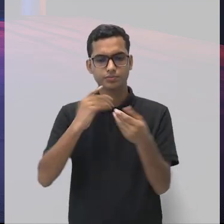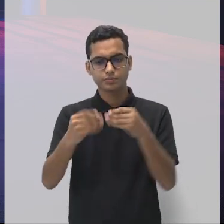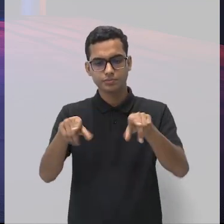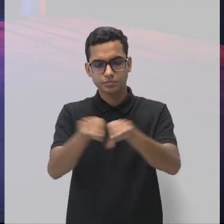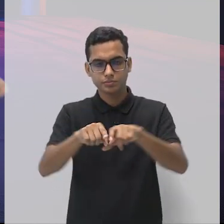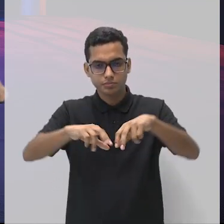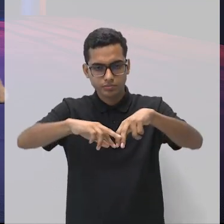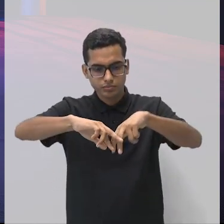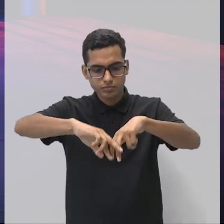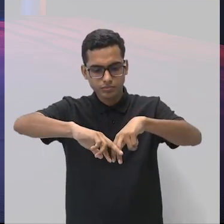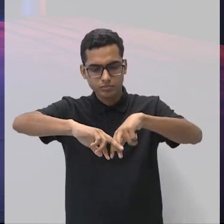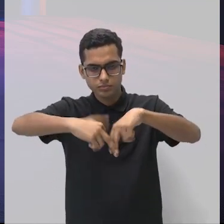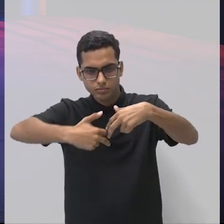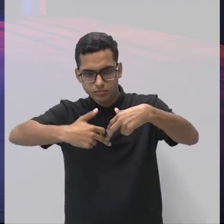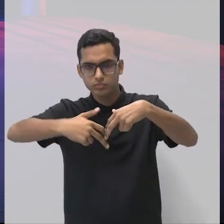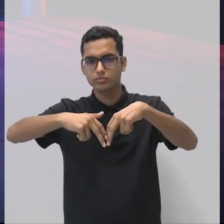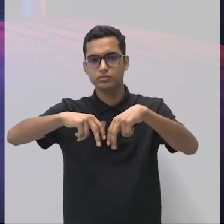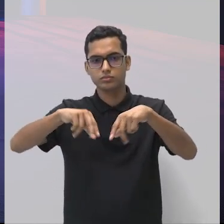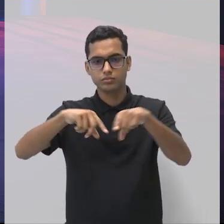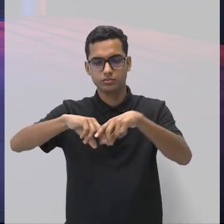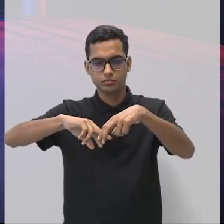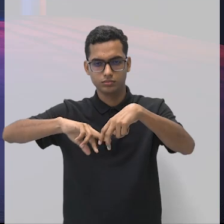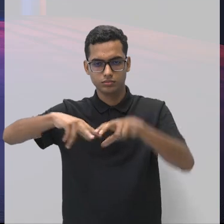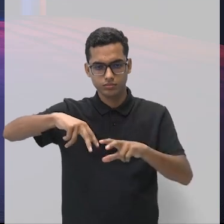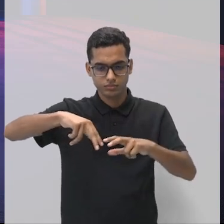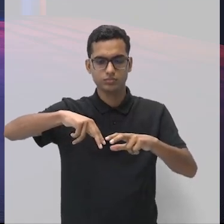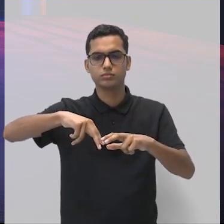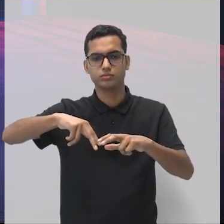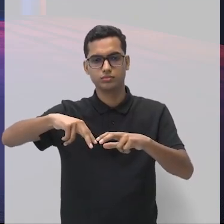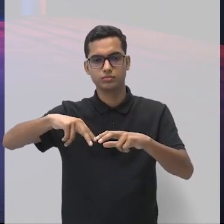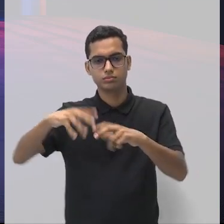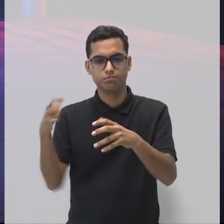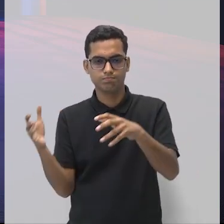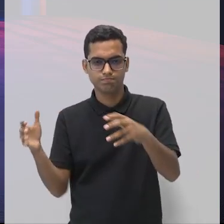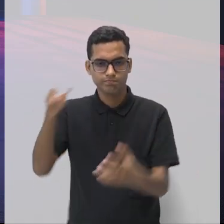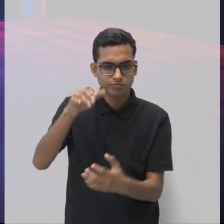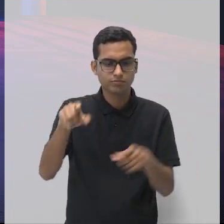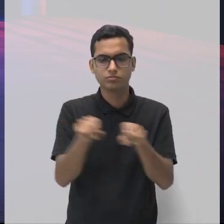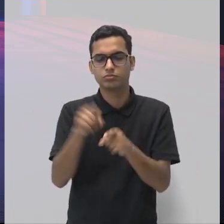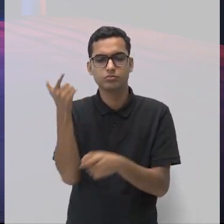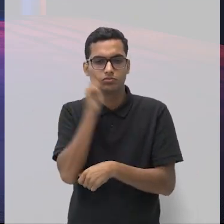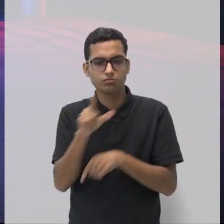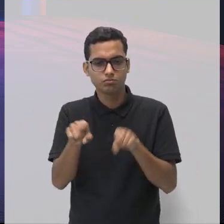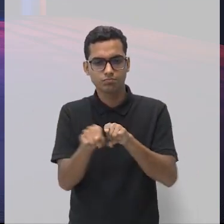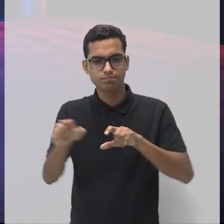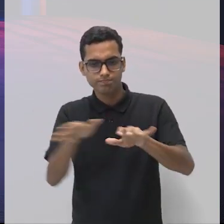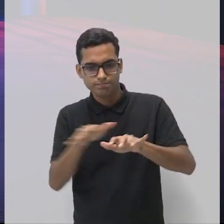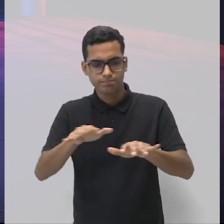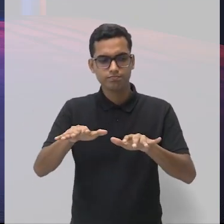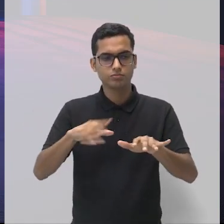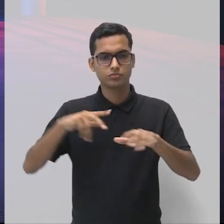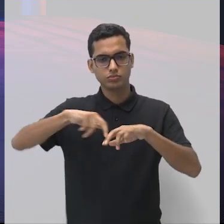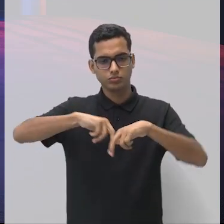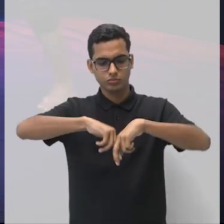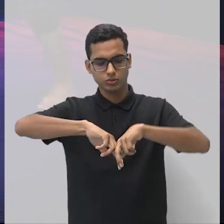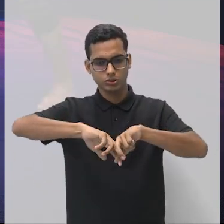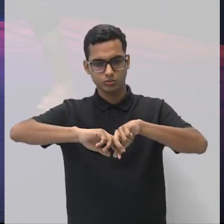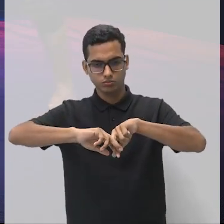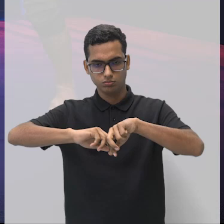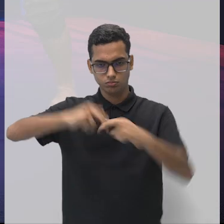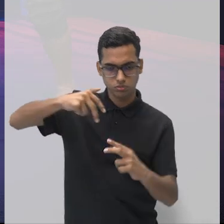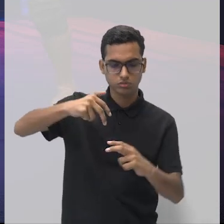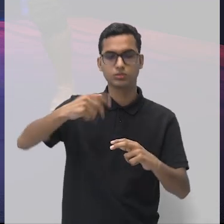rasteiras, puxões e empurrões, são empregados para desestabilizar o adversário e jogá-lo ao chão.